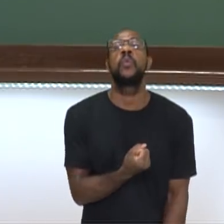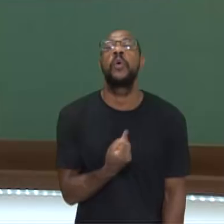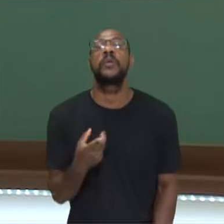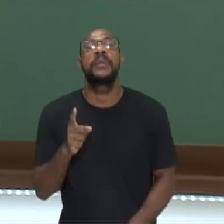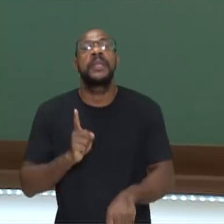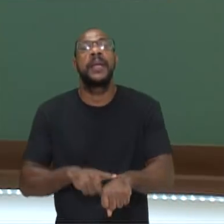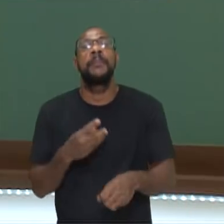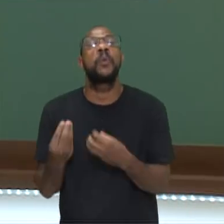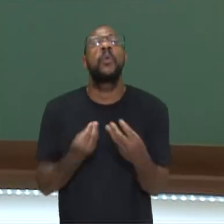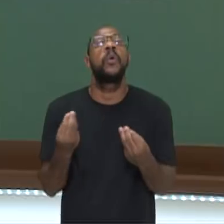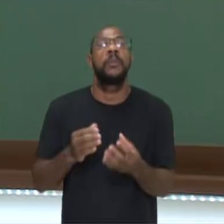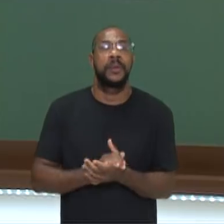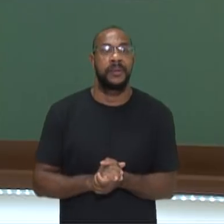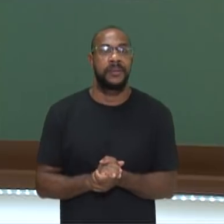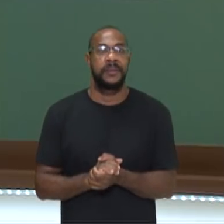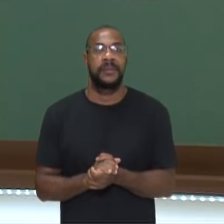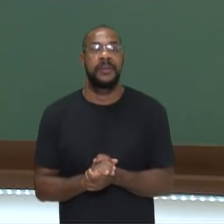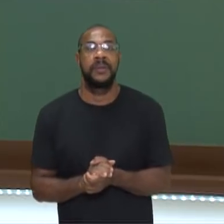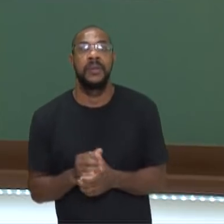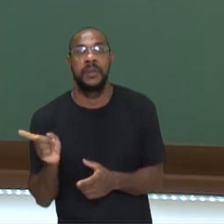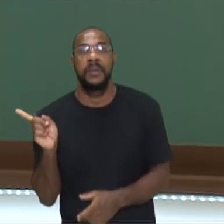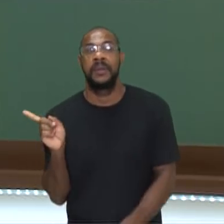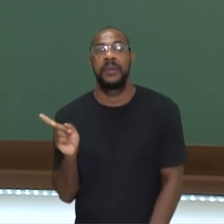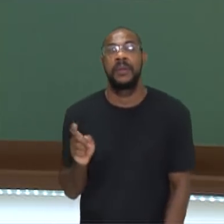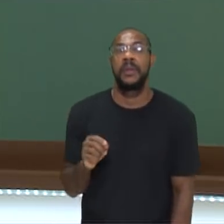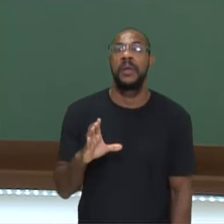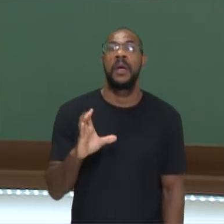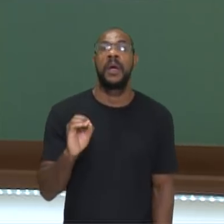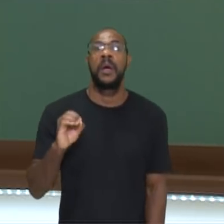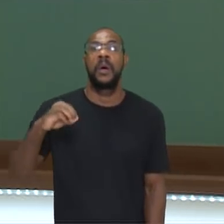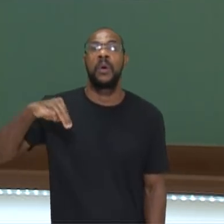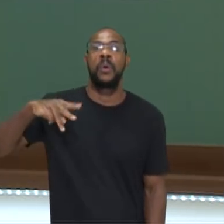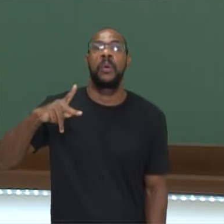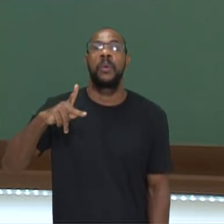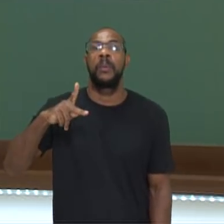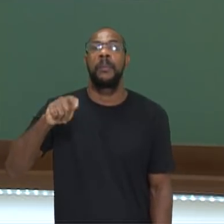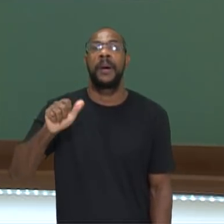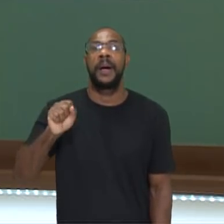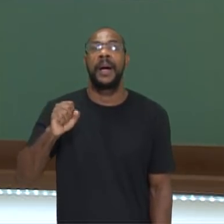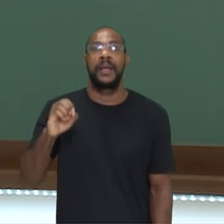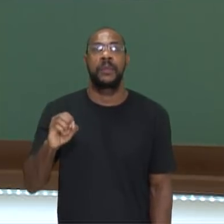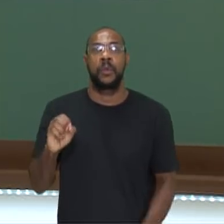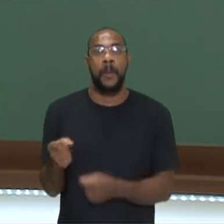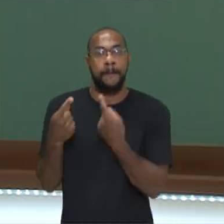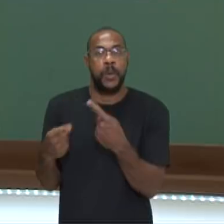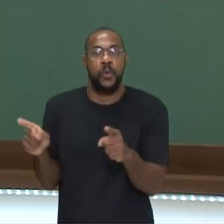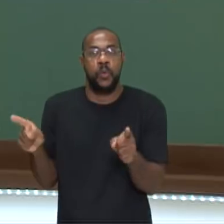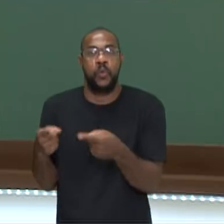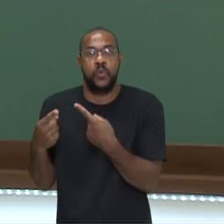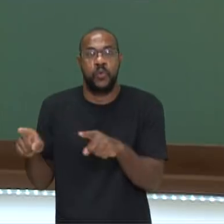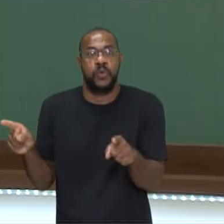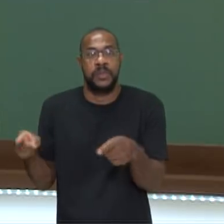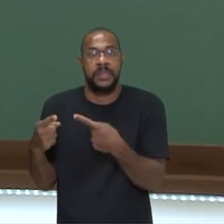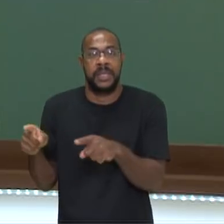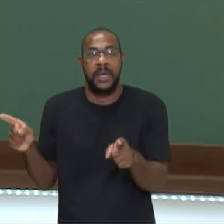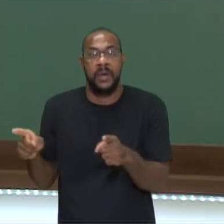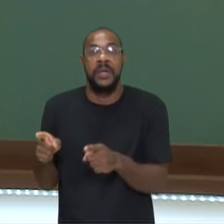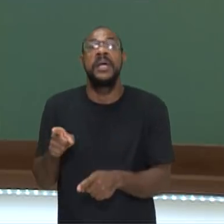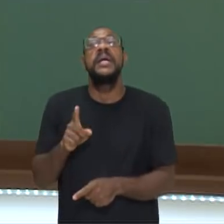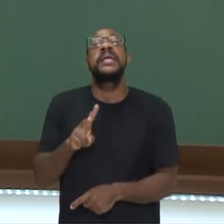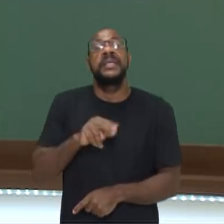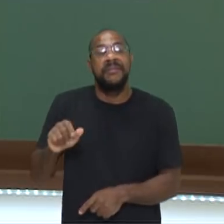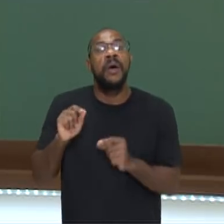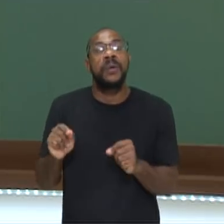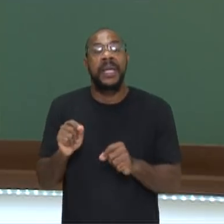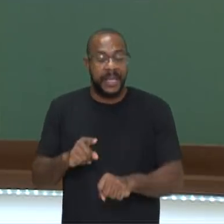quê? Através do compasso musical. É o compasso musical que